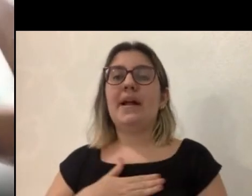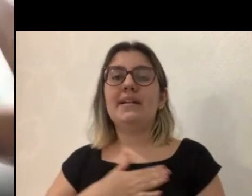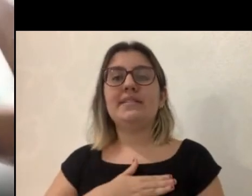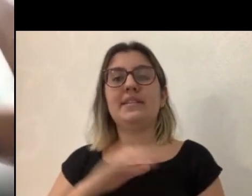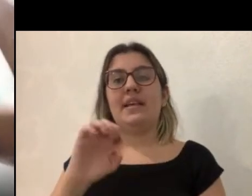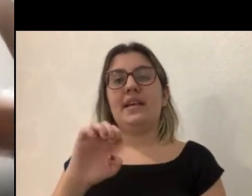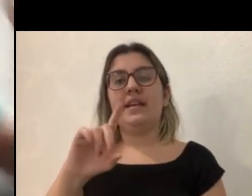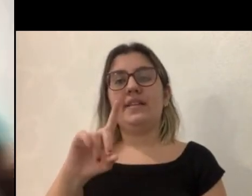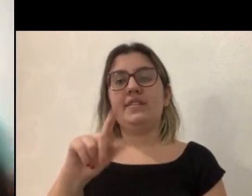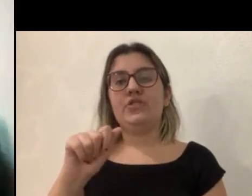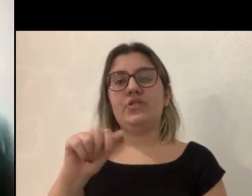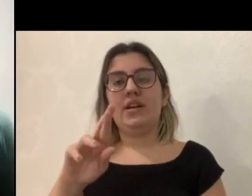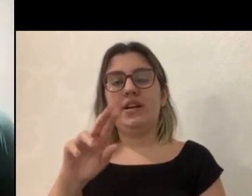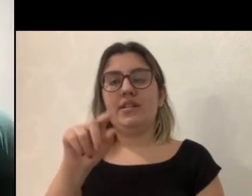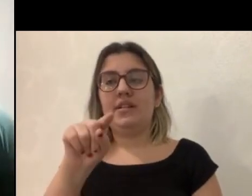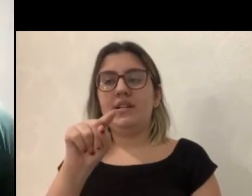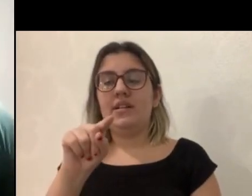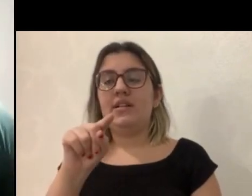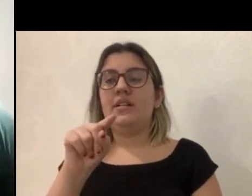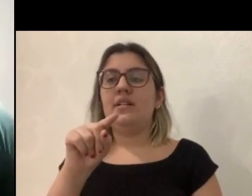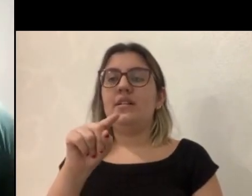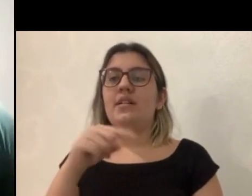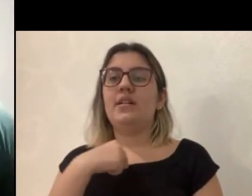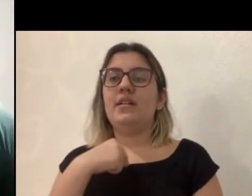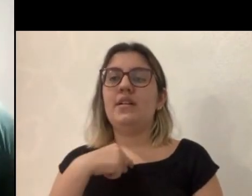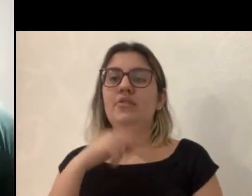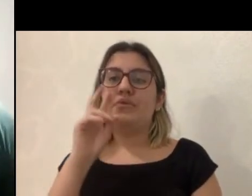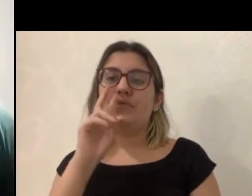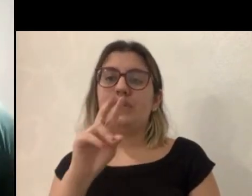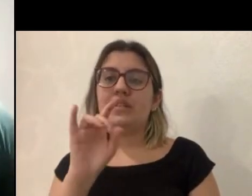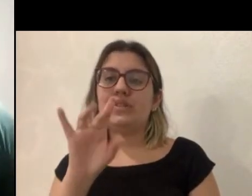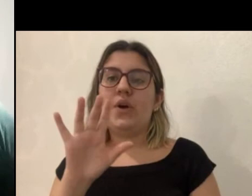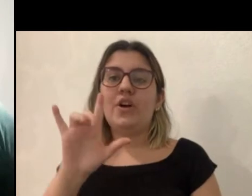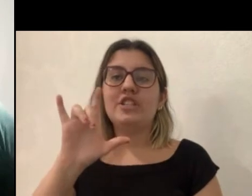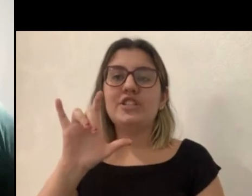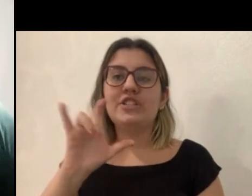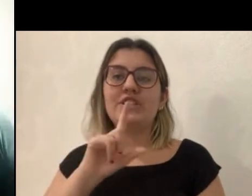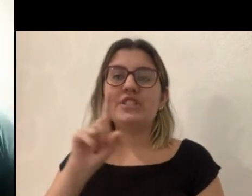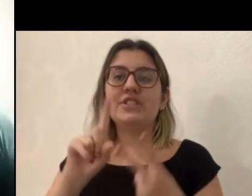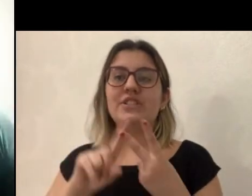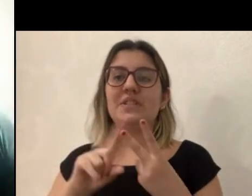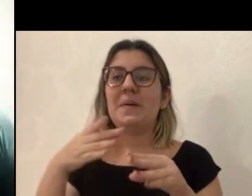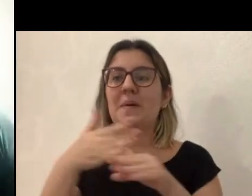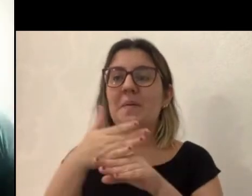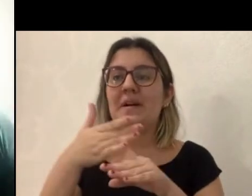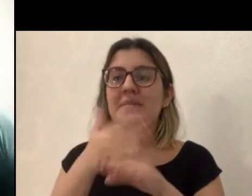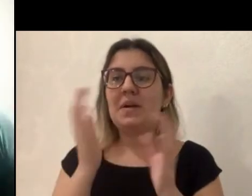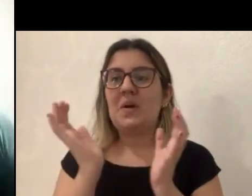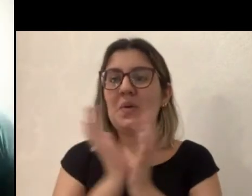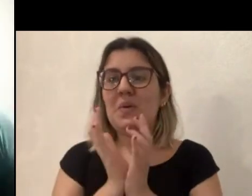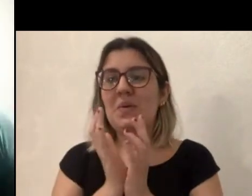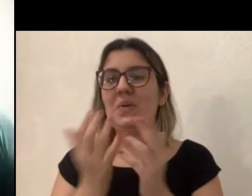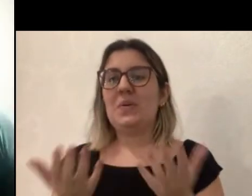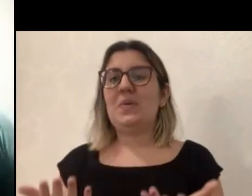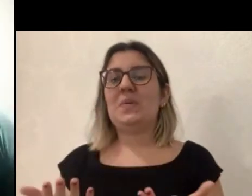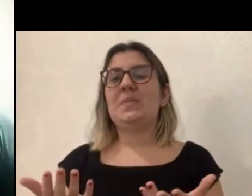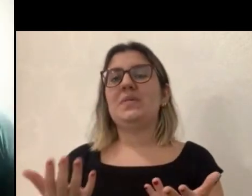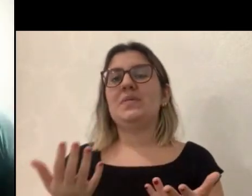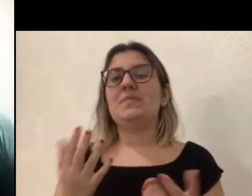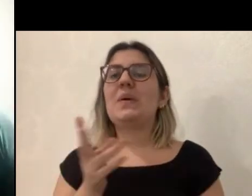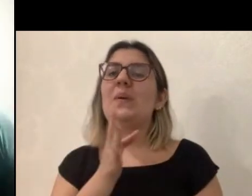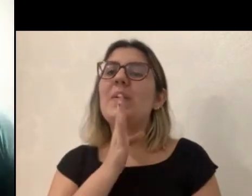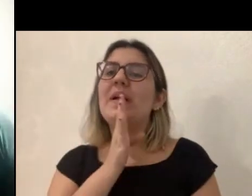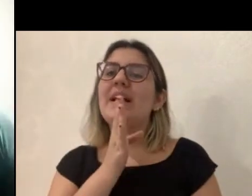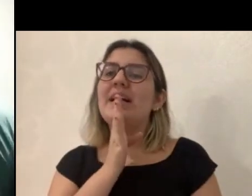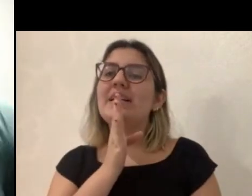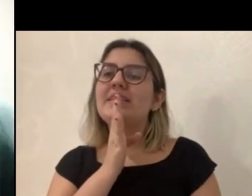E prazer de gar também, porque só vejo seu Insta ou a participação